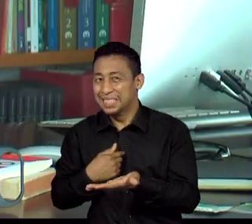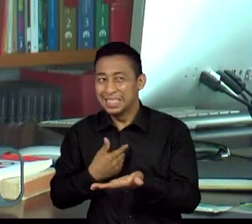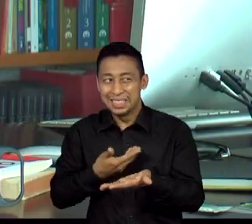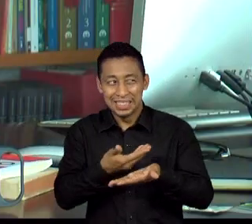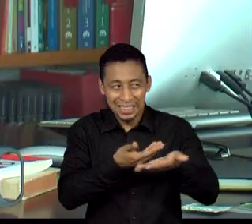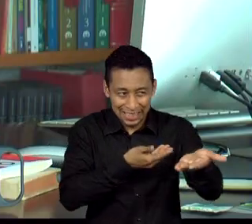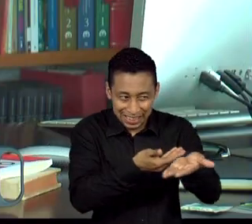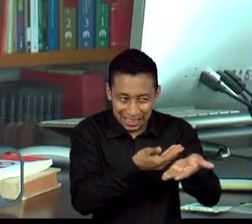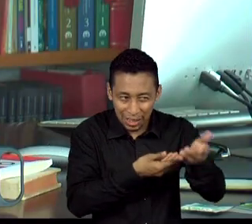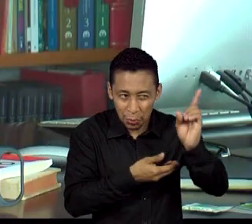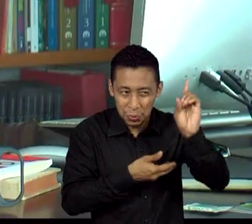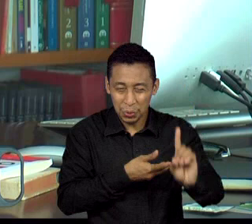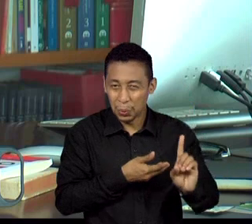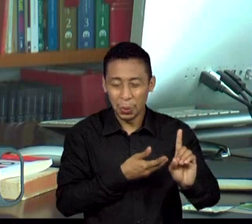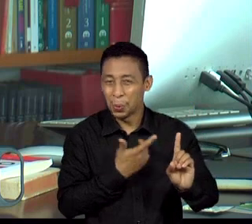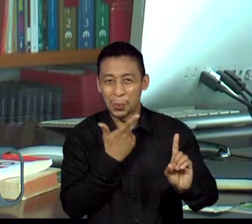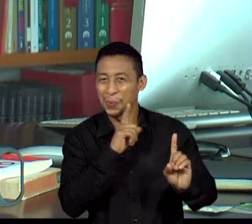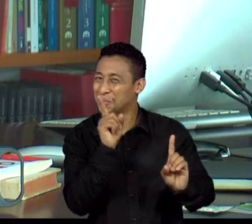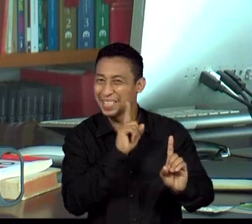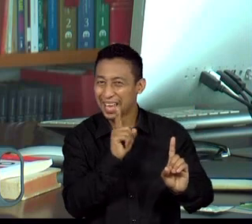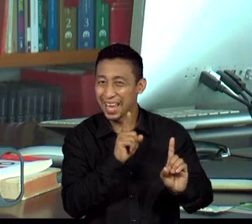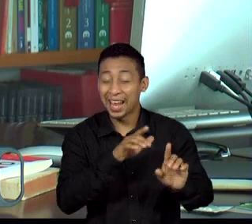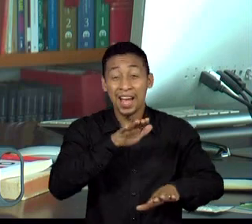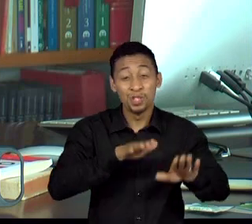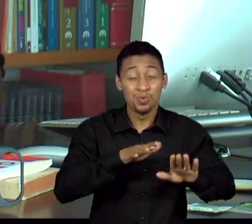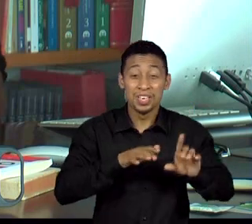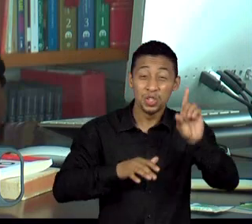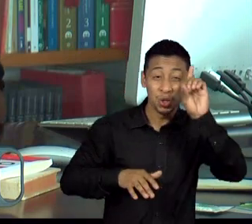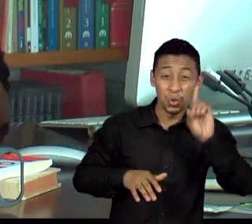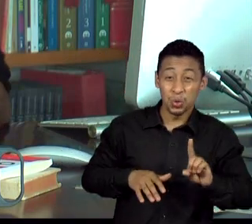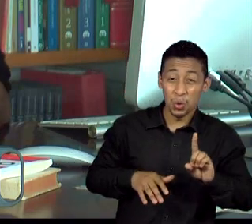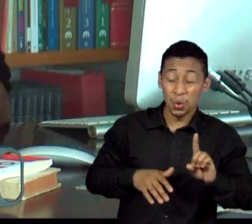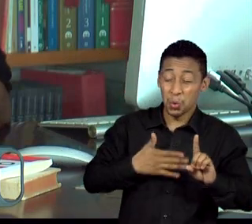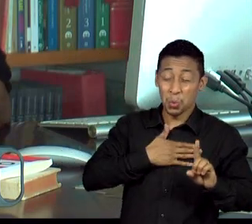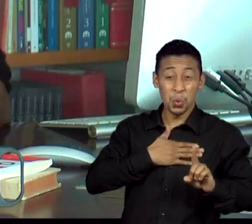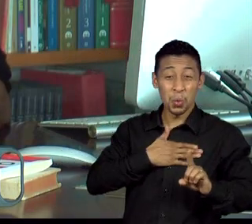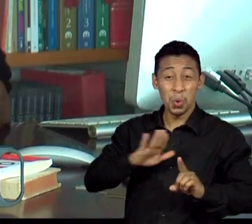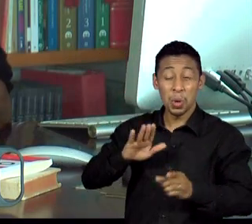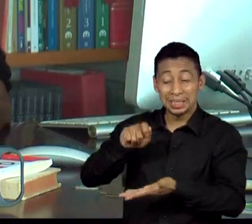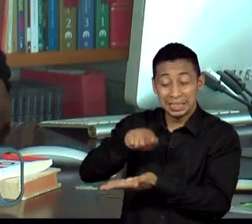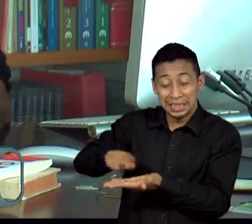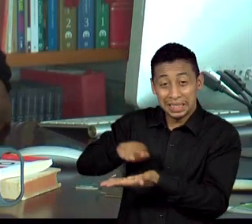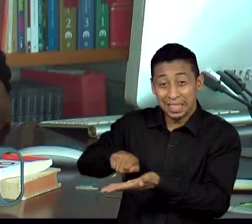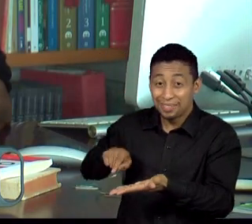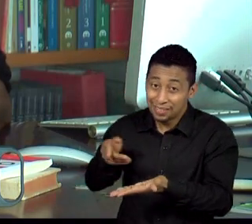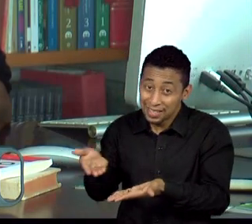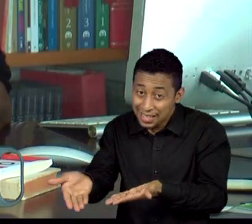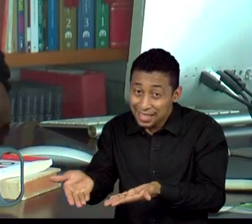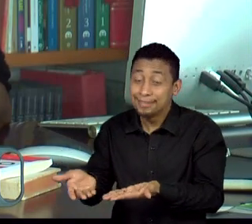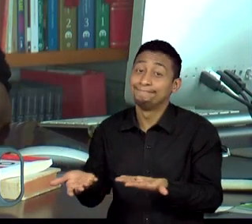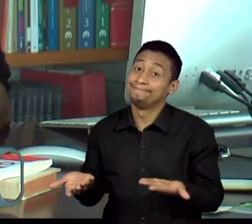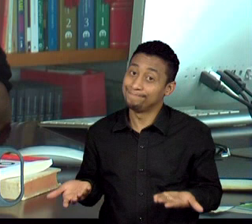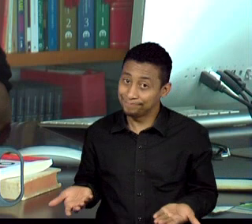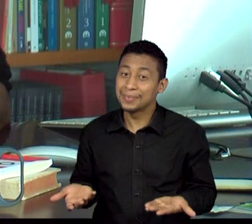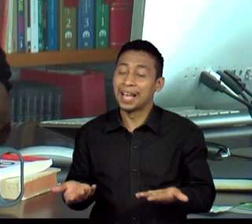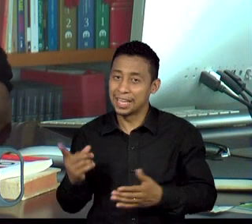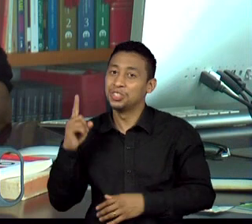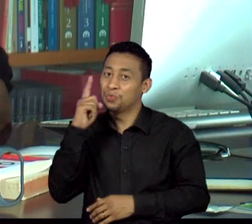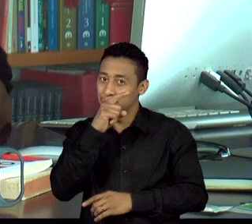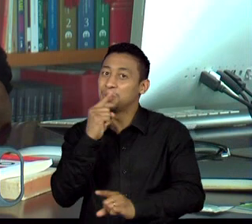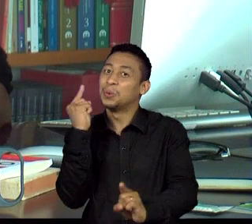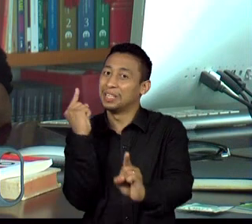bons diretores não gostam muito de escrever, né? Então, não acho que é tão comum assim, mas eu sou muito